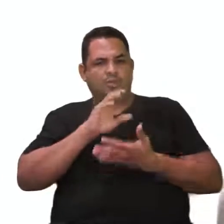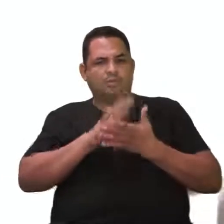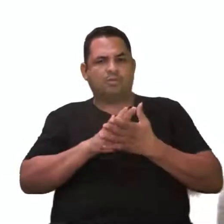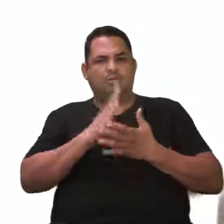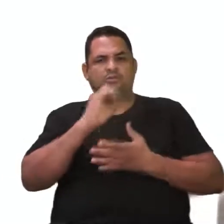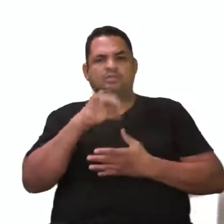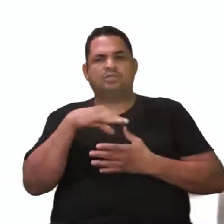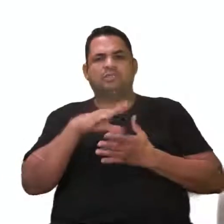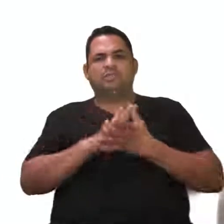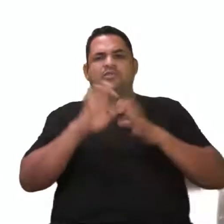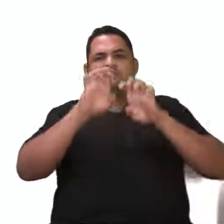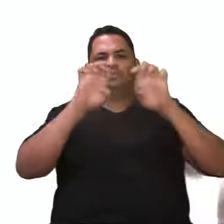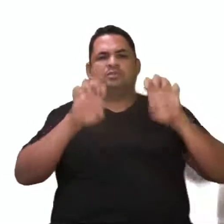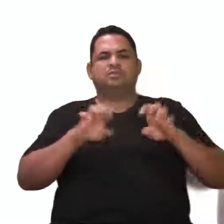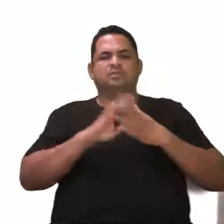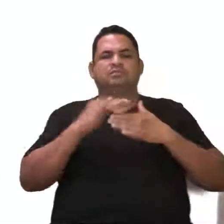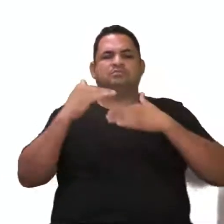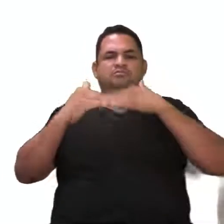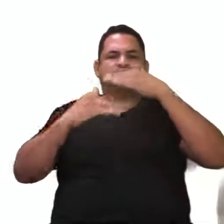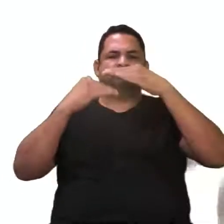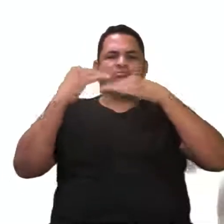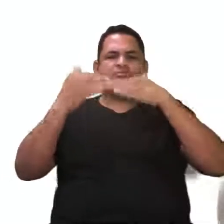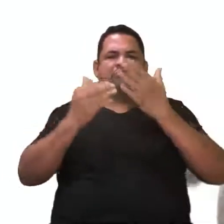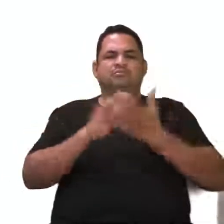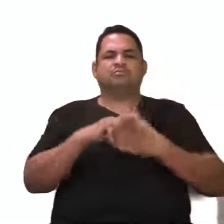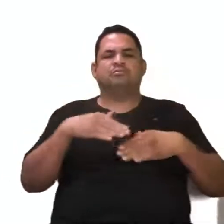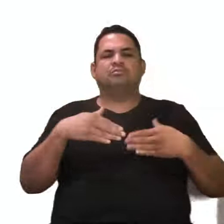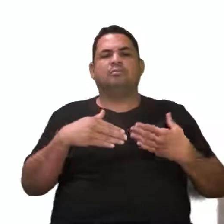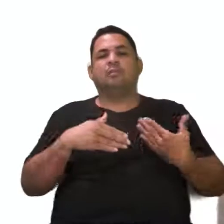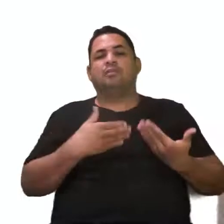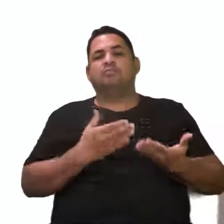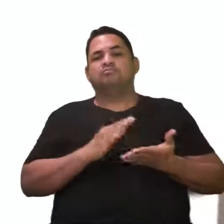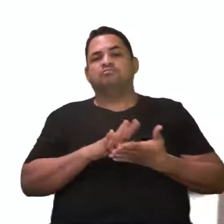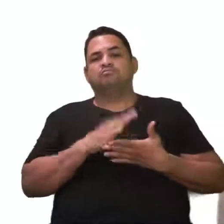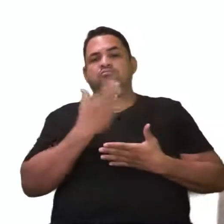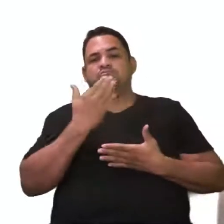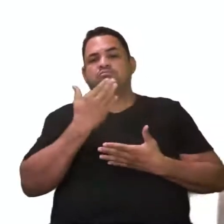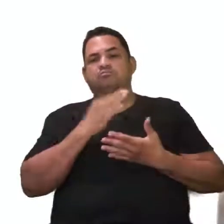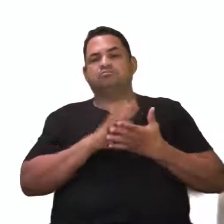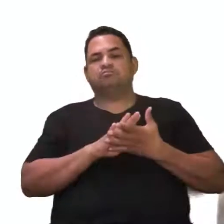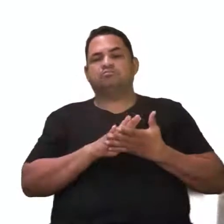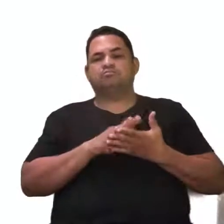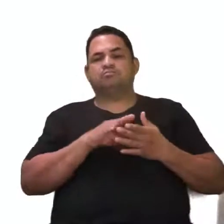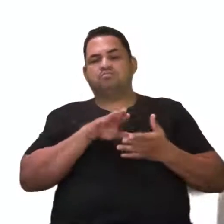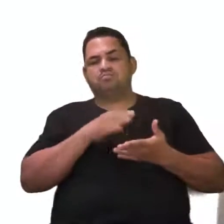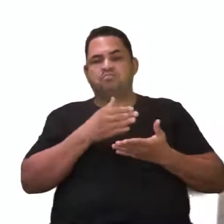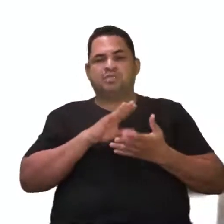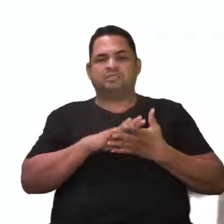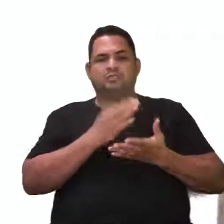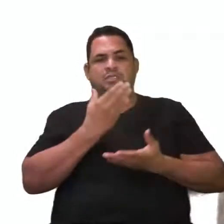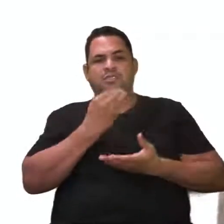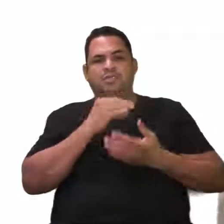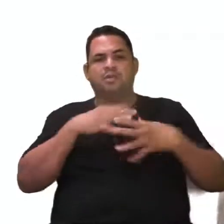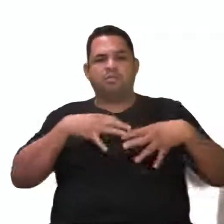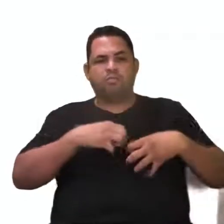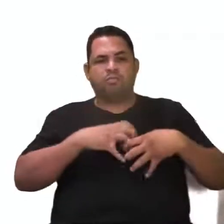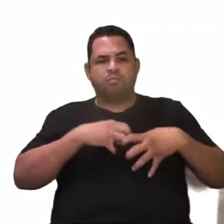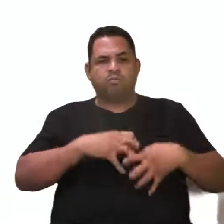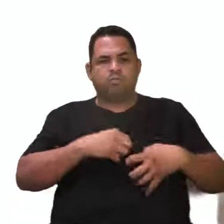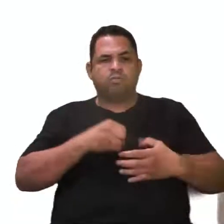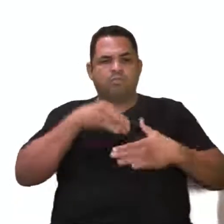o seco é uma estrutura bem desenvolvida, na qual o alimento parcialmente digerido é armazenado